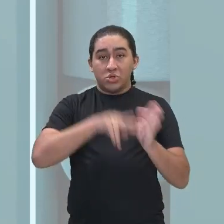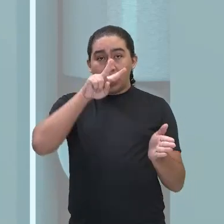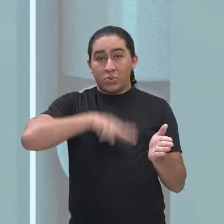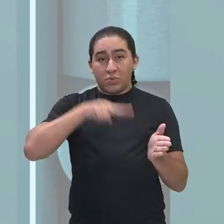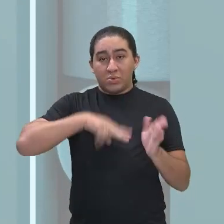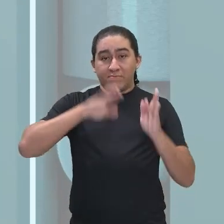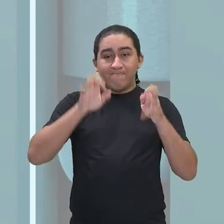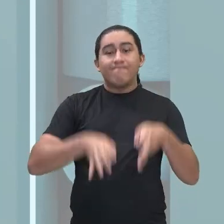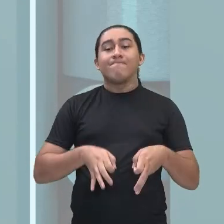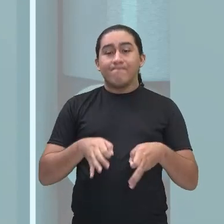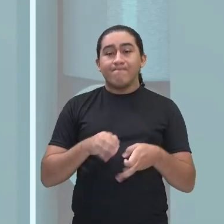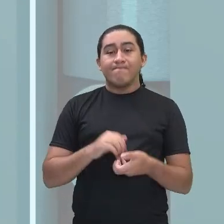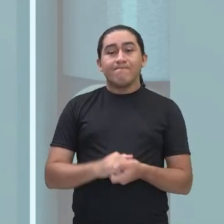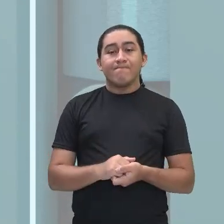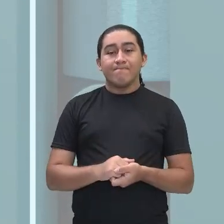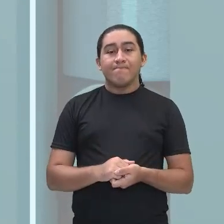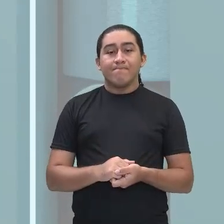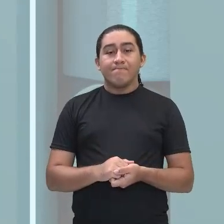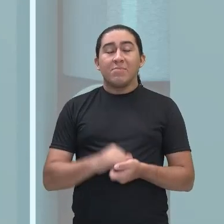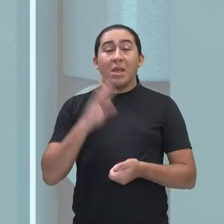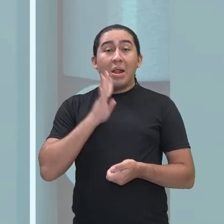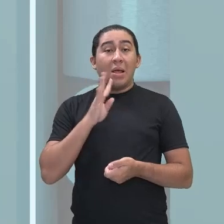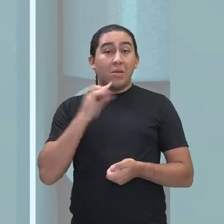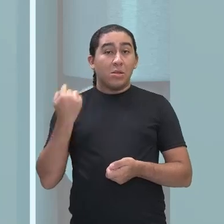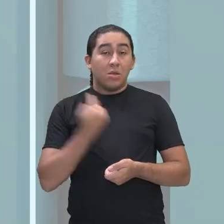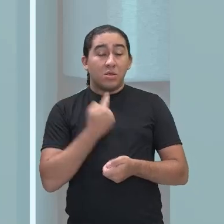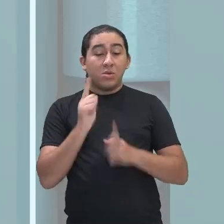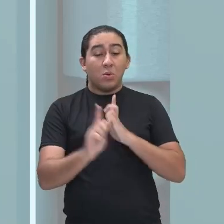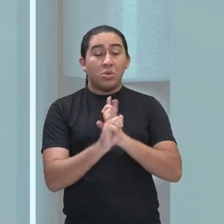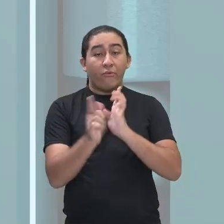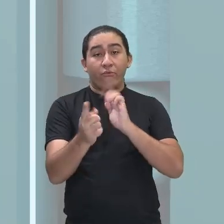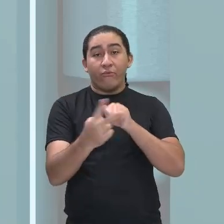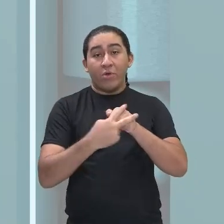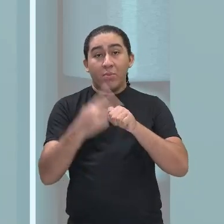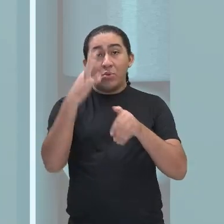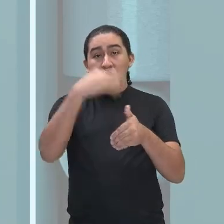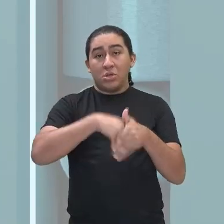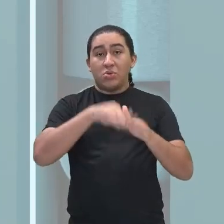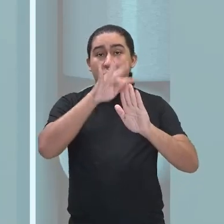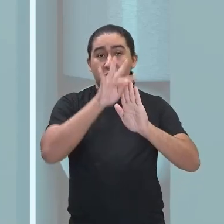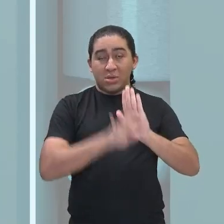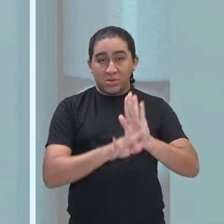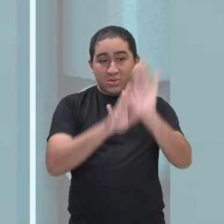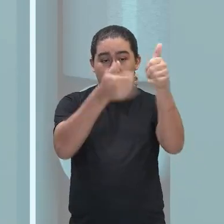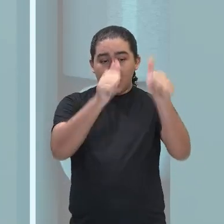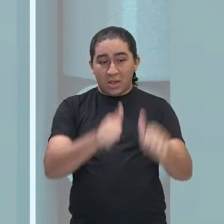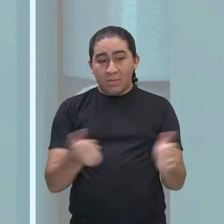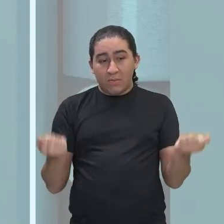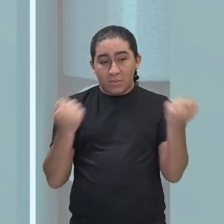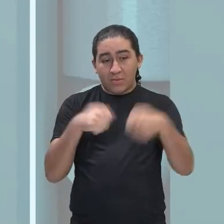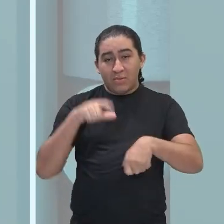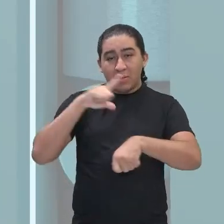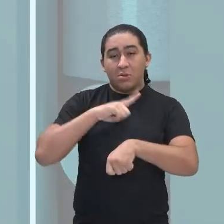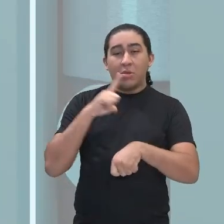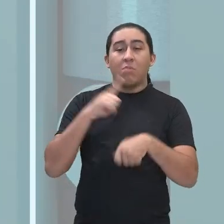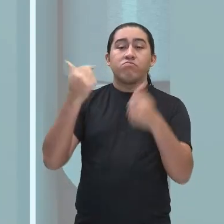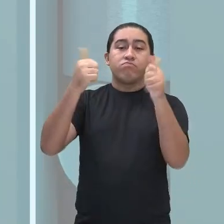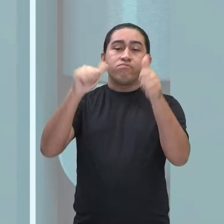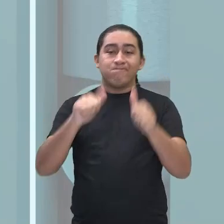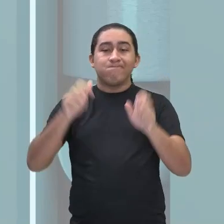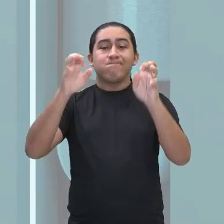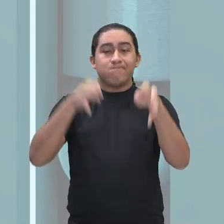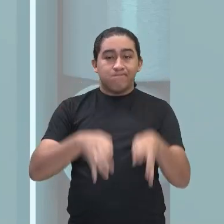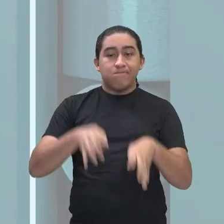texto, né, porque é legal a gente identificar esse verbo dentro do texto, que dá para visualizar